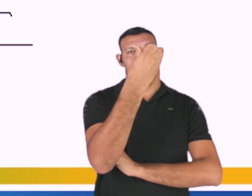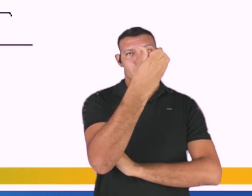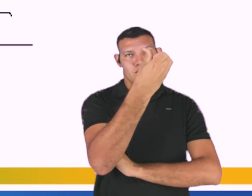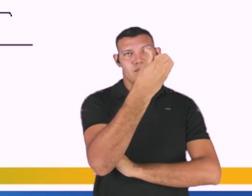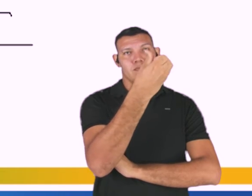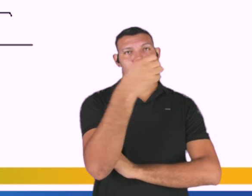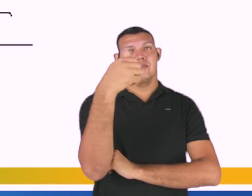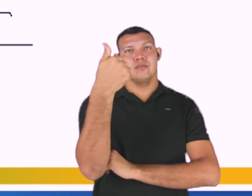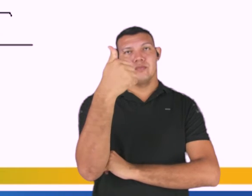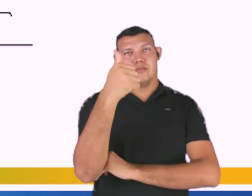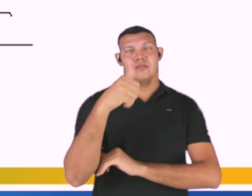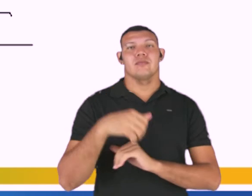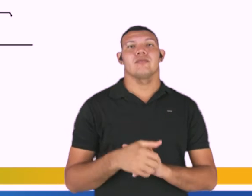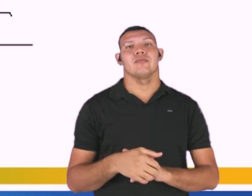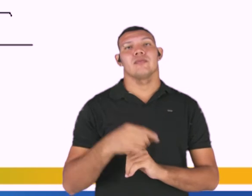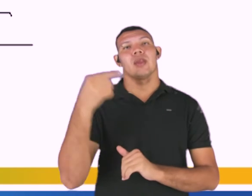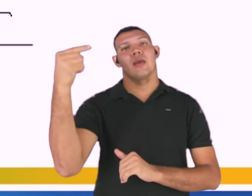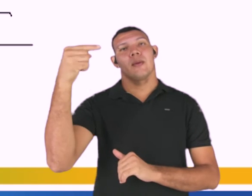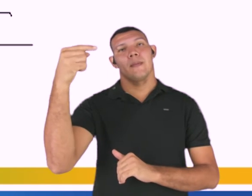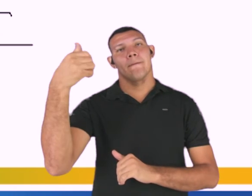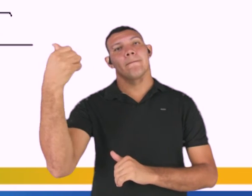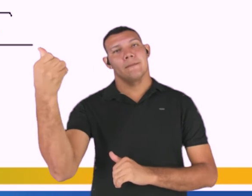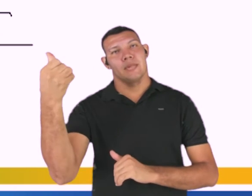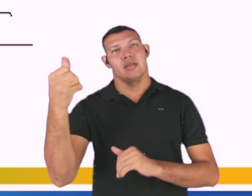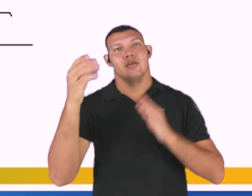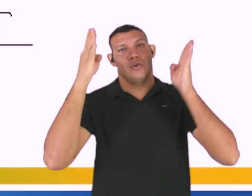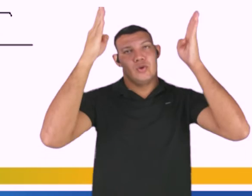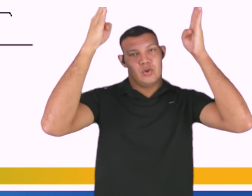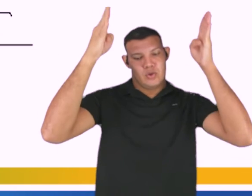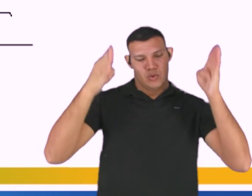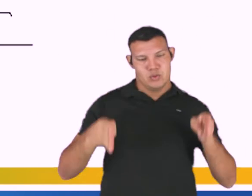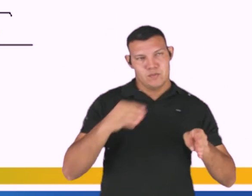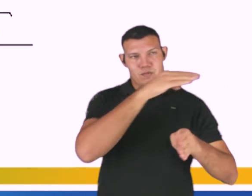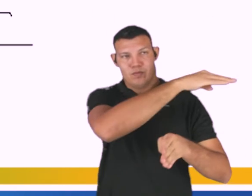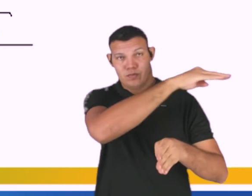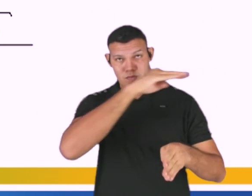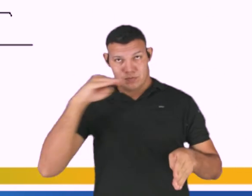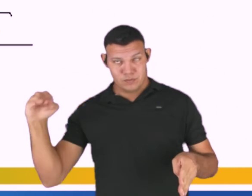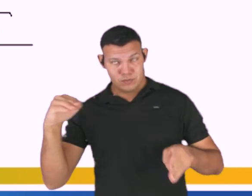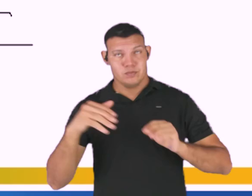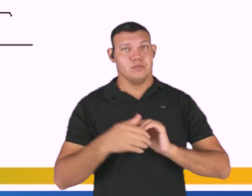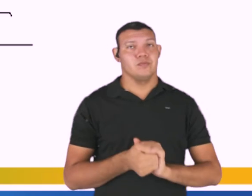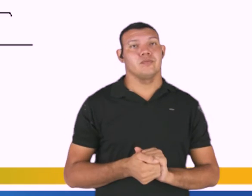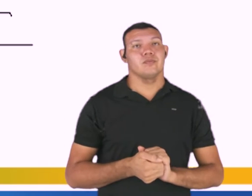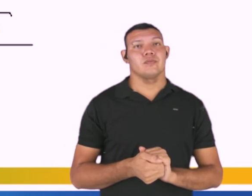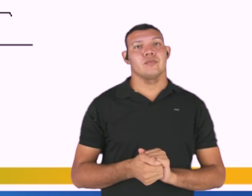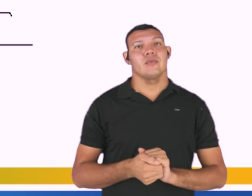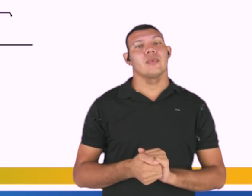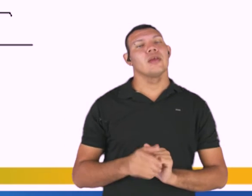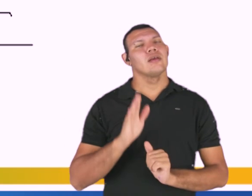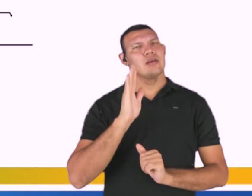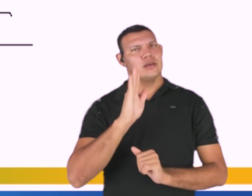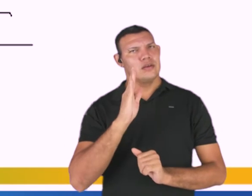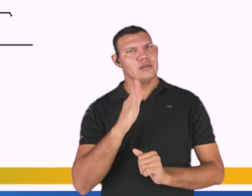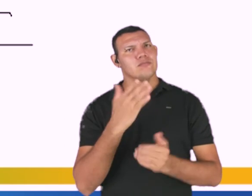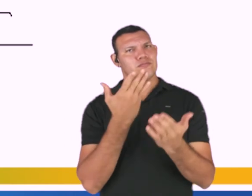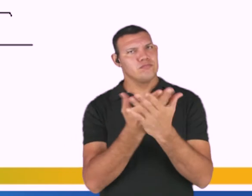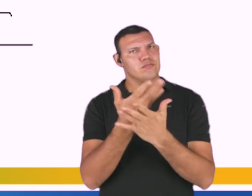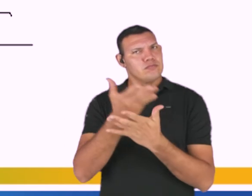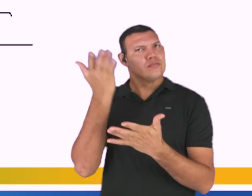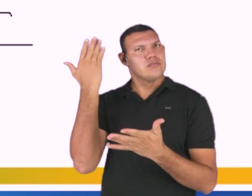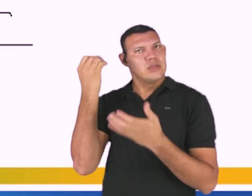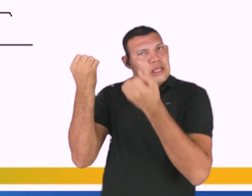6, 11 e o menos 6 novamente. Tudo bem? E aí, como foi dito na aula anterior